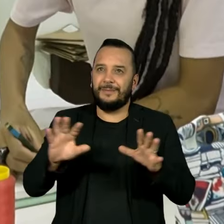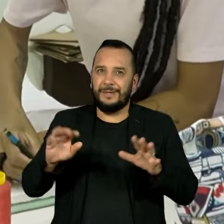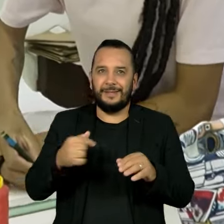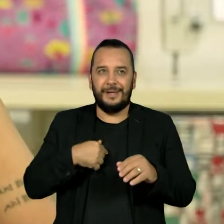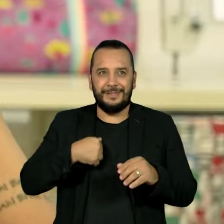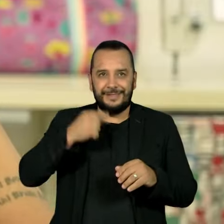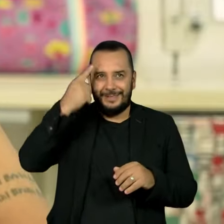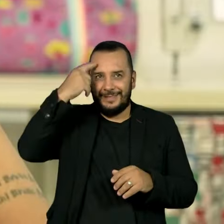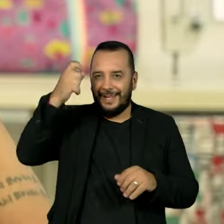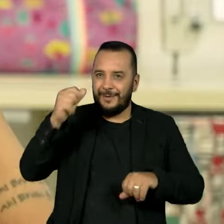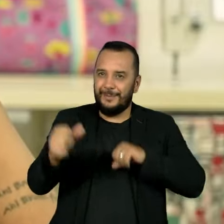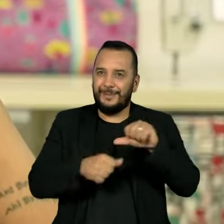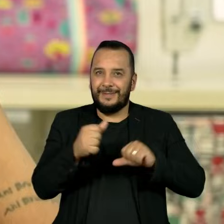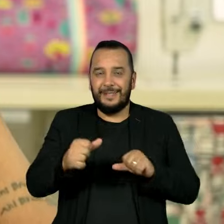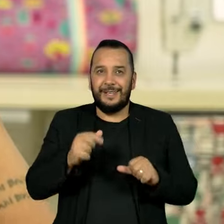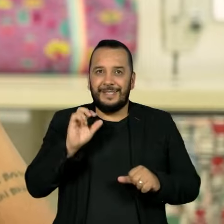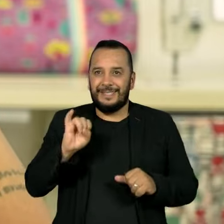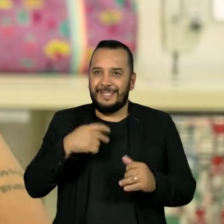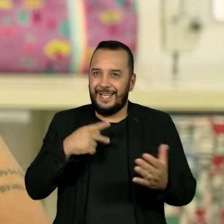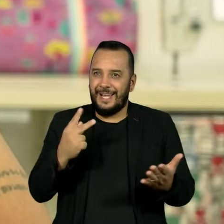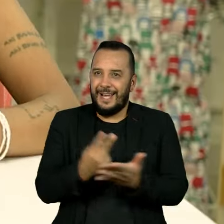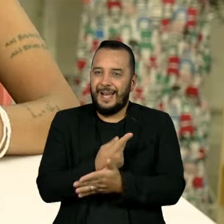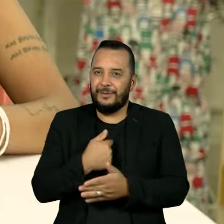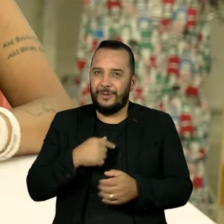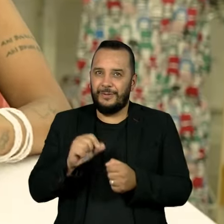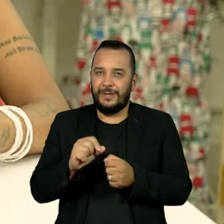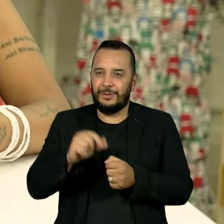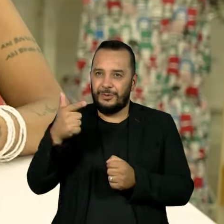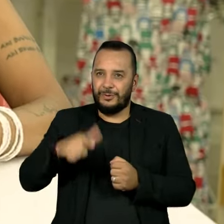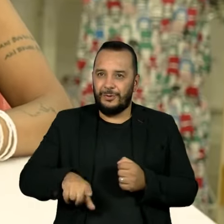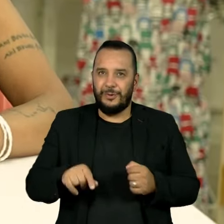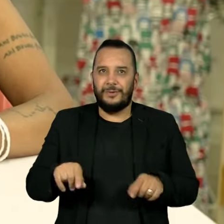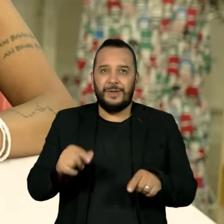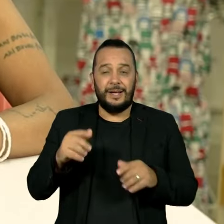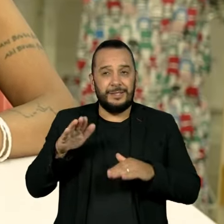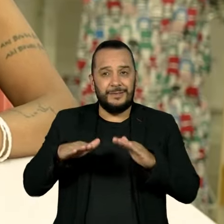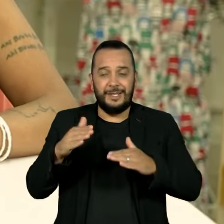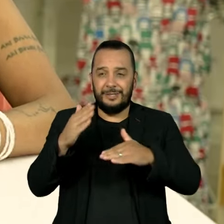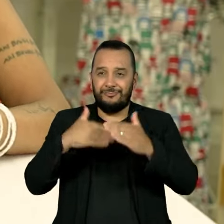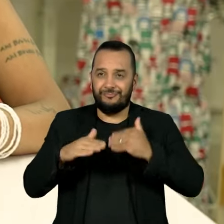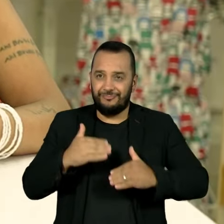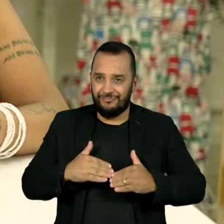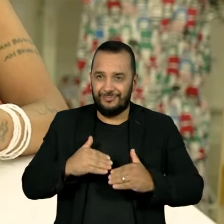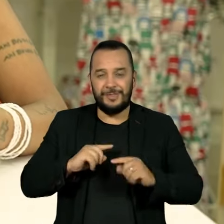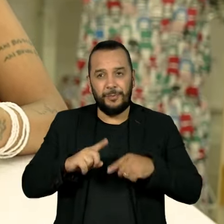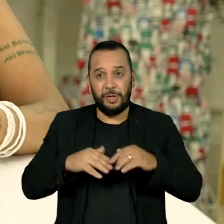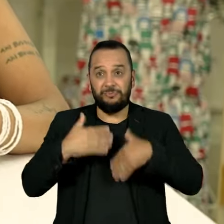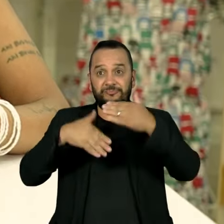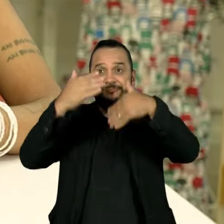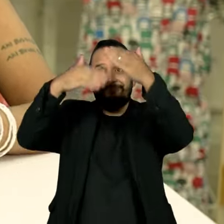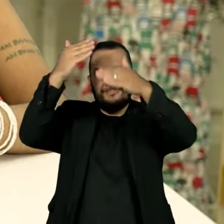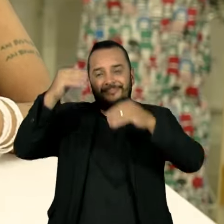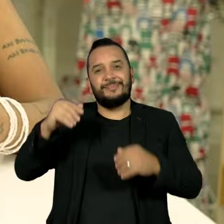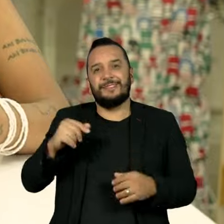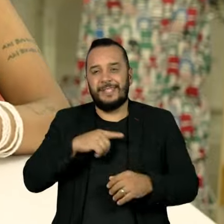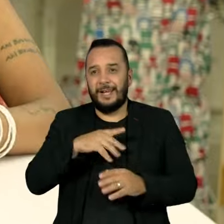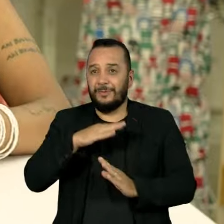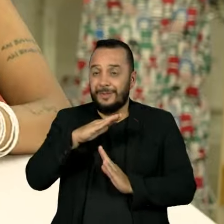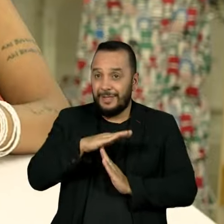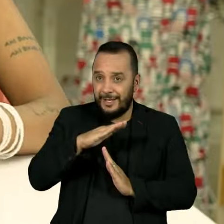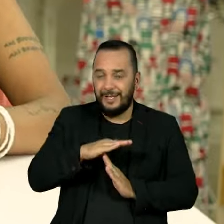de ideia, de quando dá errado eu refazer, dar uns passos para trás, seguir adiante, pausar, deixar